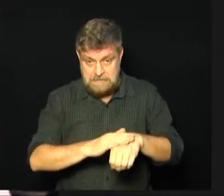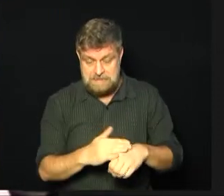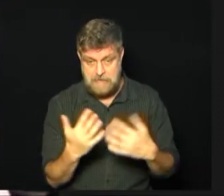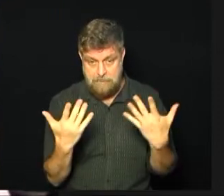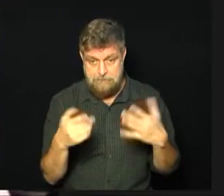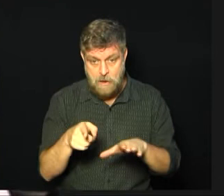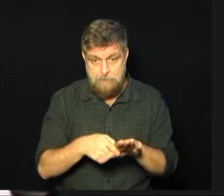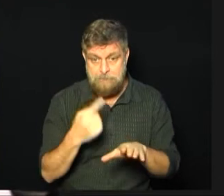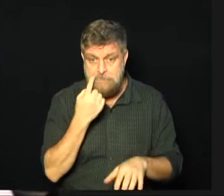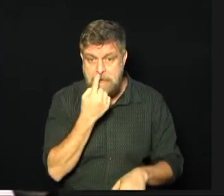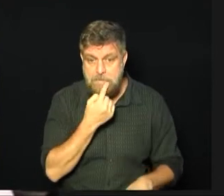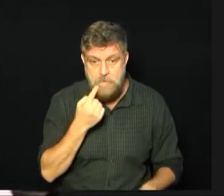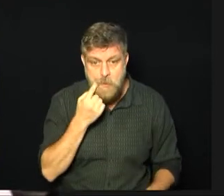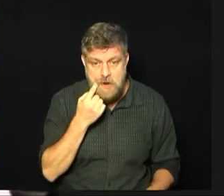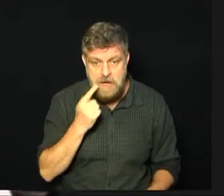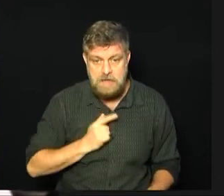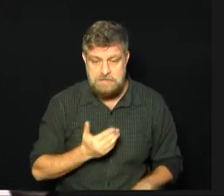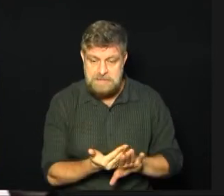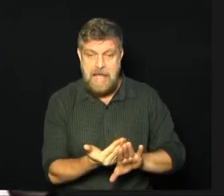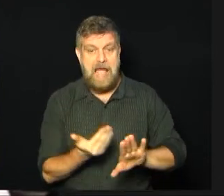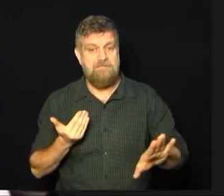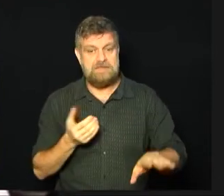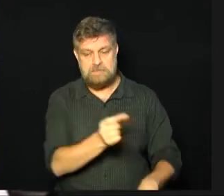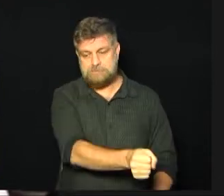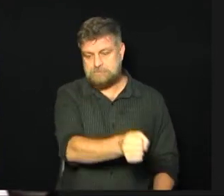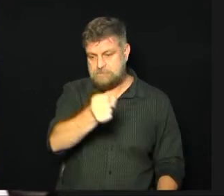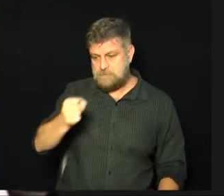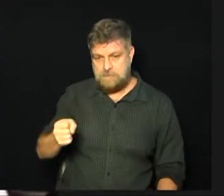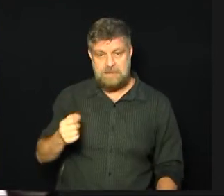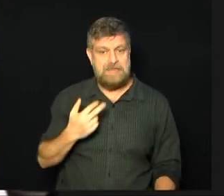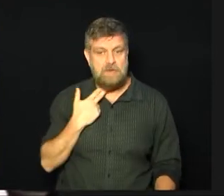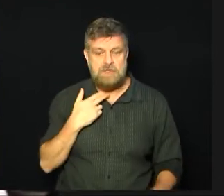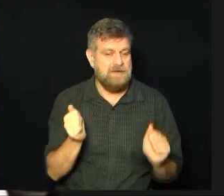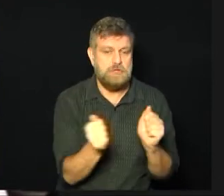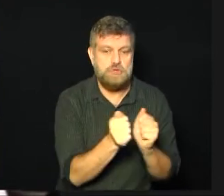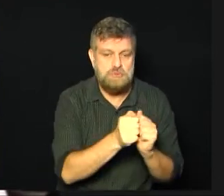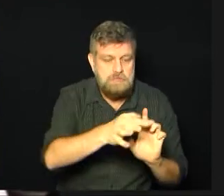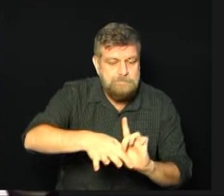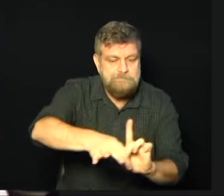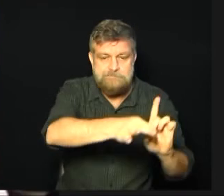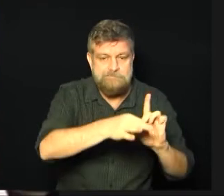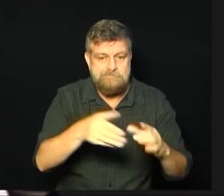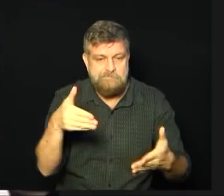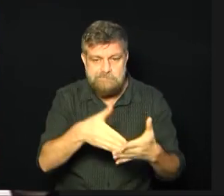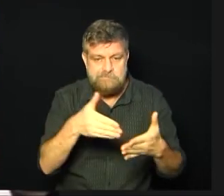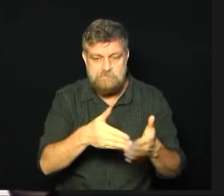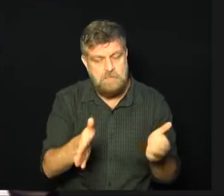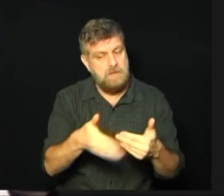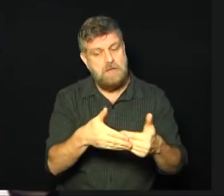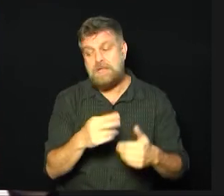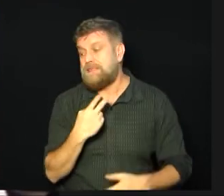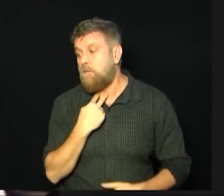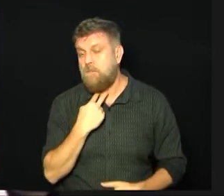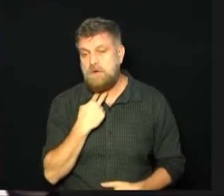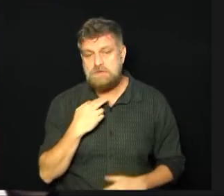de mão-pé-boca, ela tem que afastar essa criança tem que ficar afastada, não pode frequentar mais a escola e tem que ser